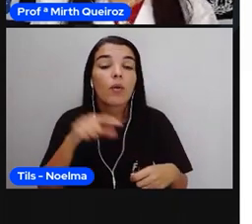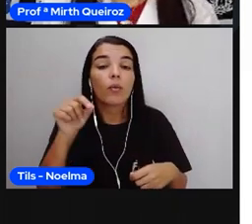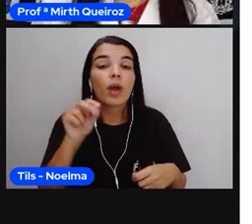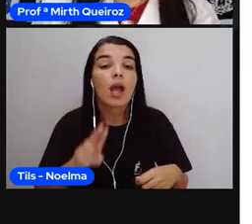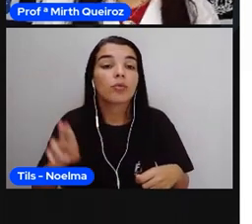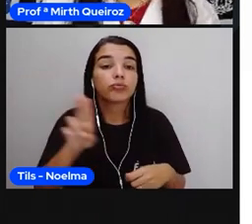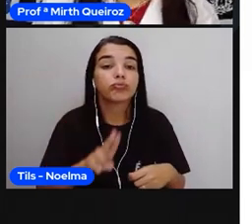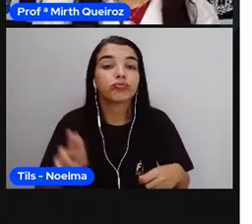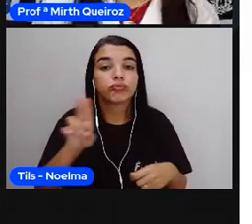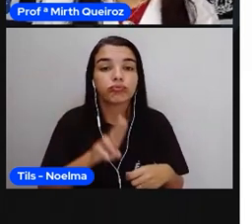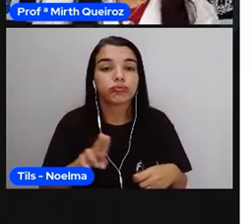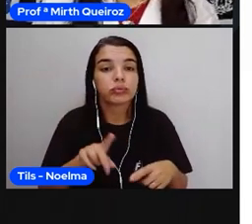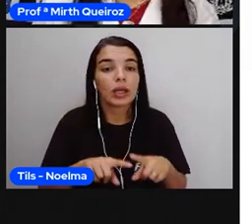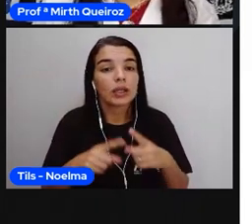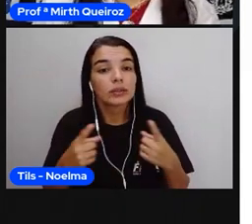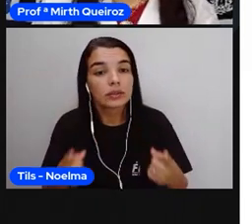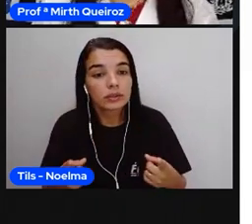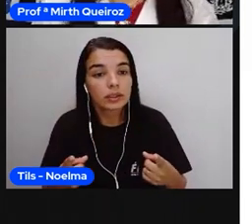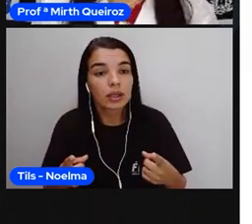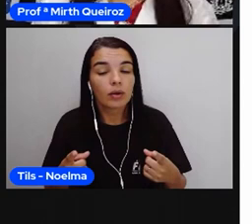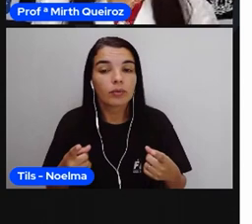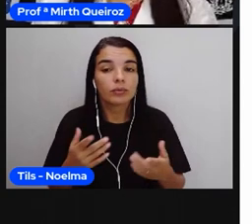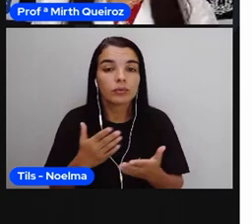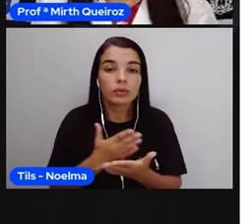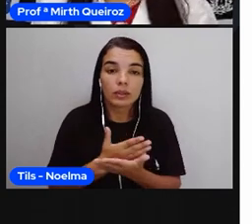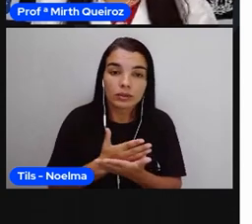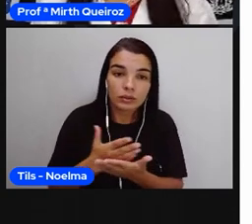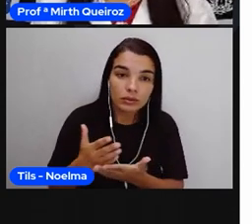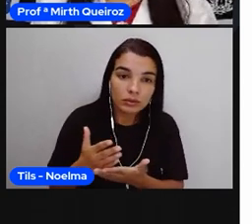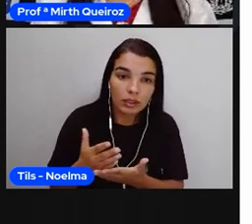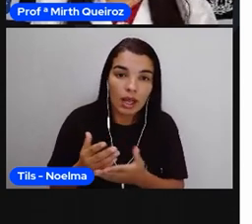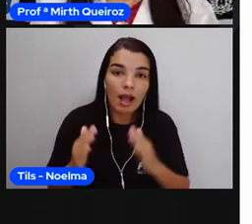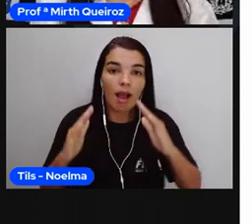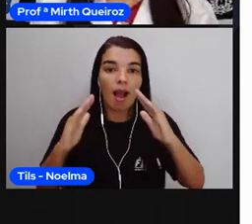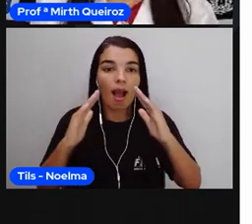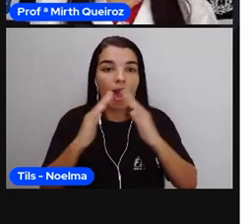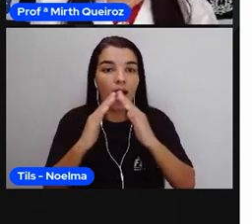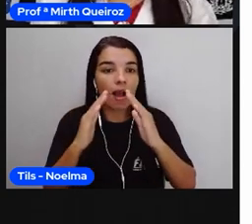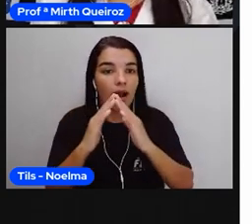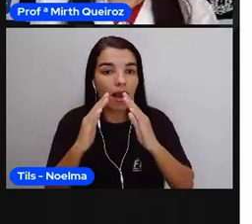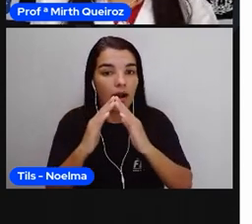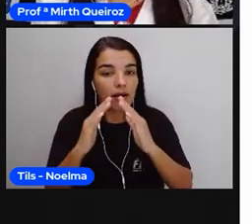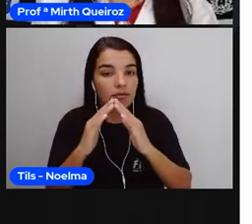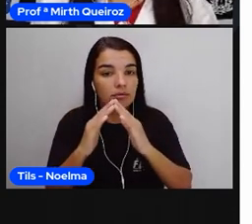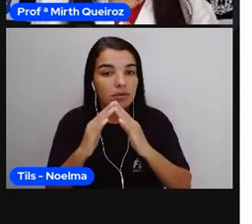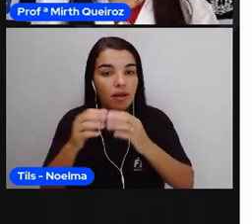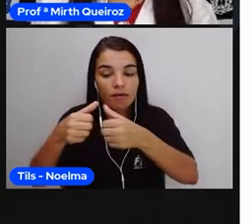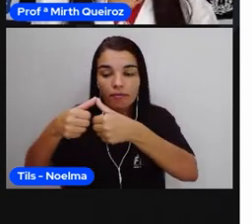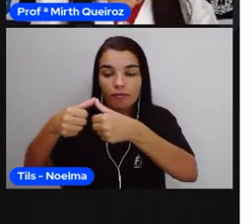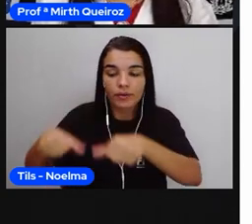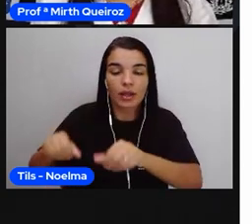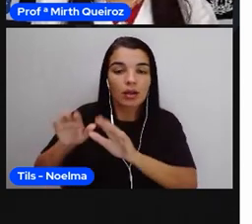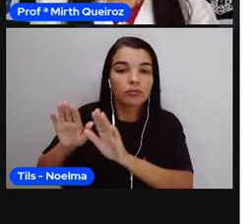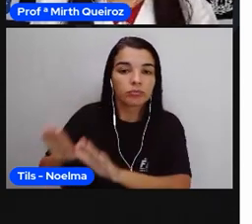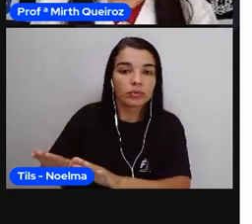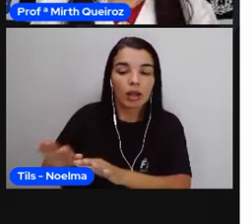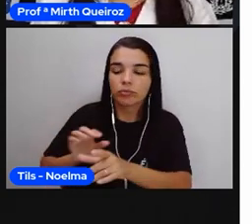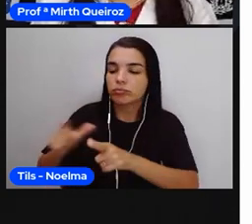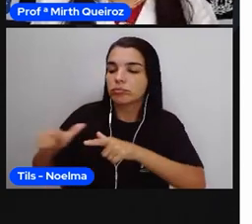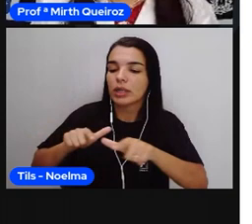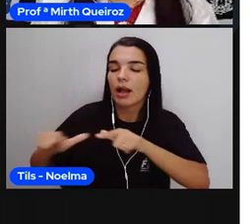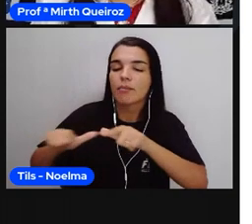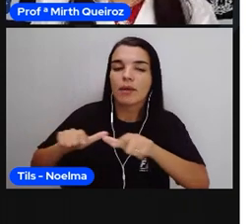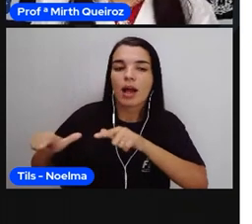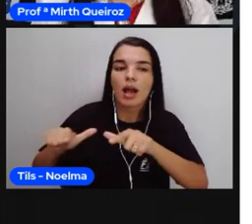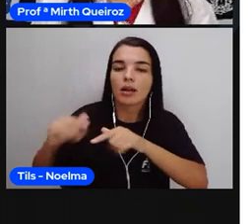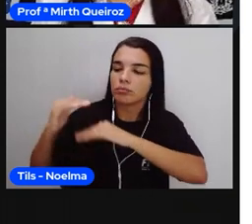E aí surgiu a Casa dos Educandos Artífices, né? Onde a criança passa a adquirir um ofício para ela